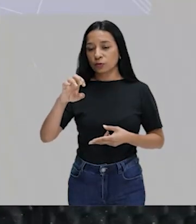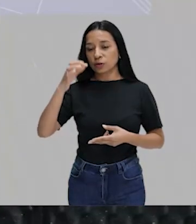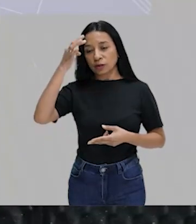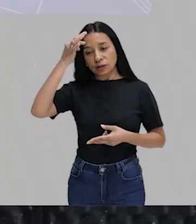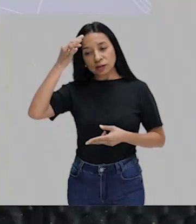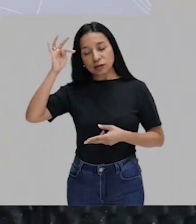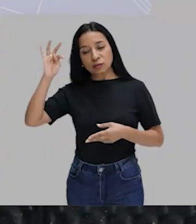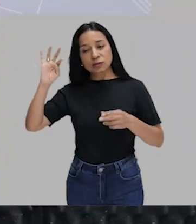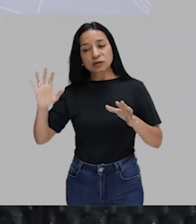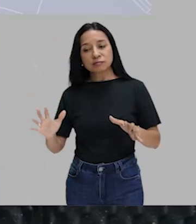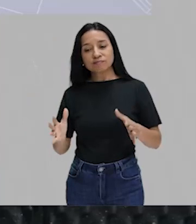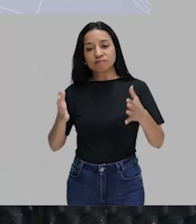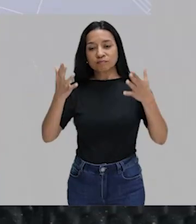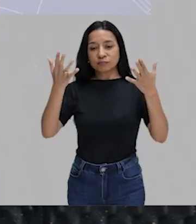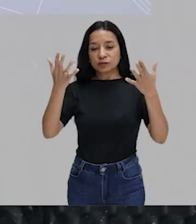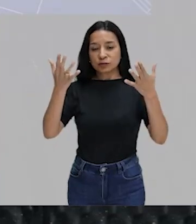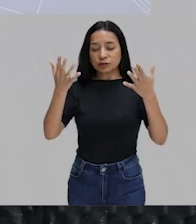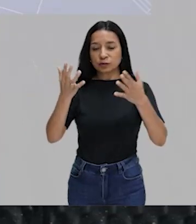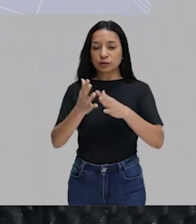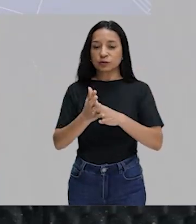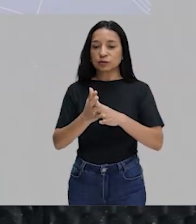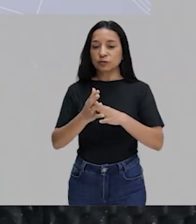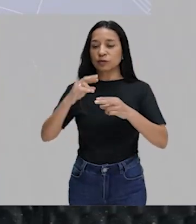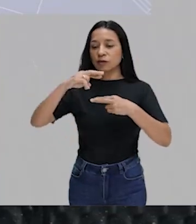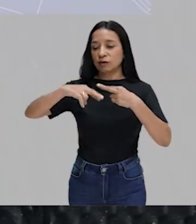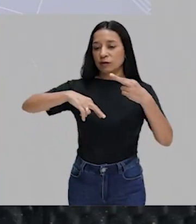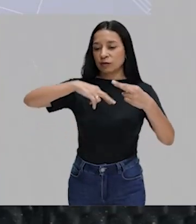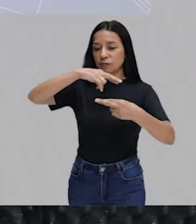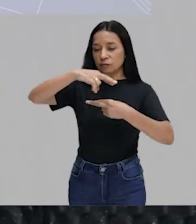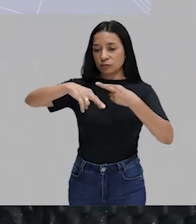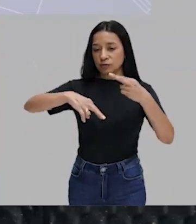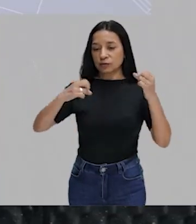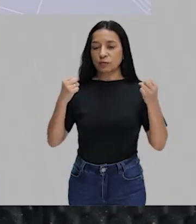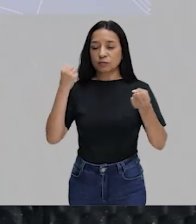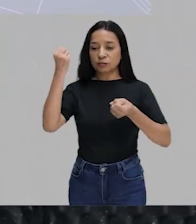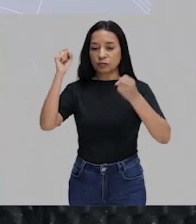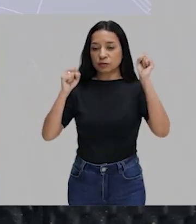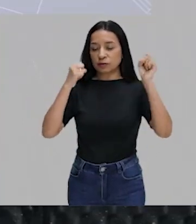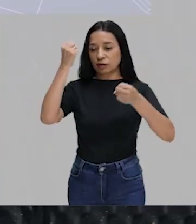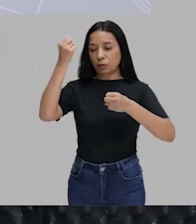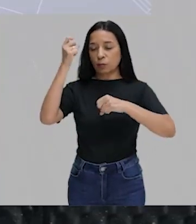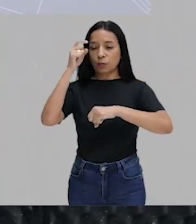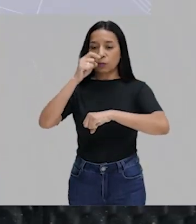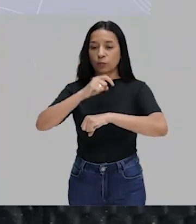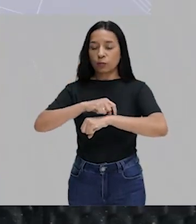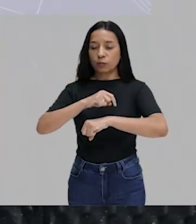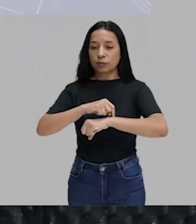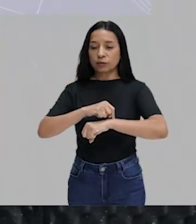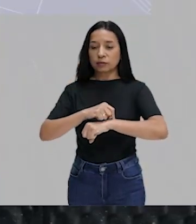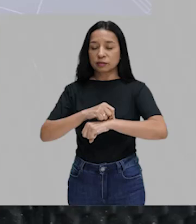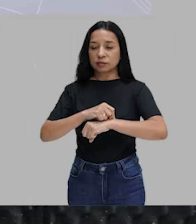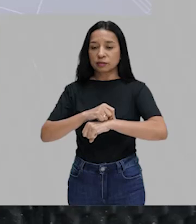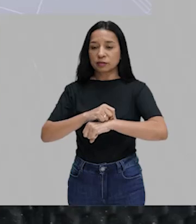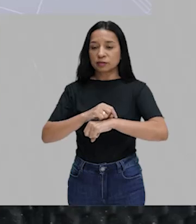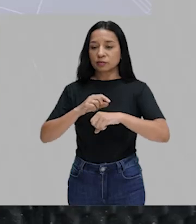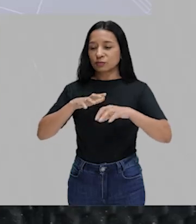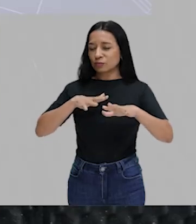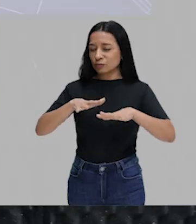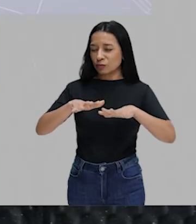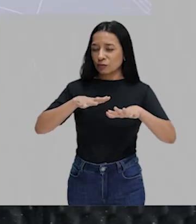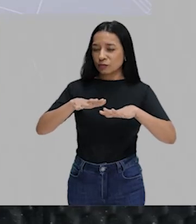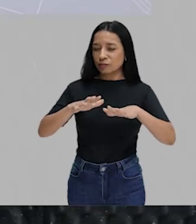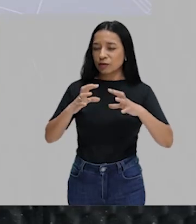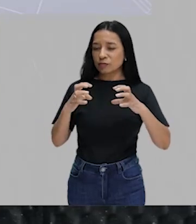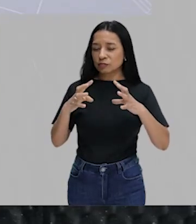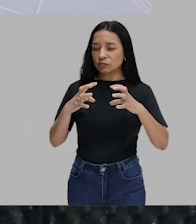ascendentes na época da Revolução Industrial. Lembram? Esse momento de efervescência